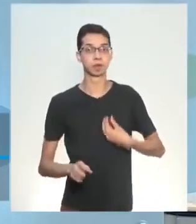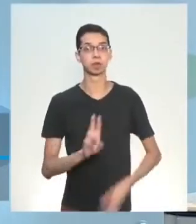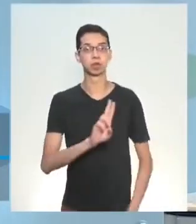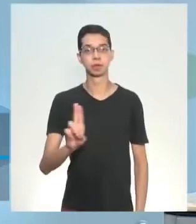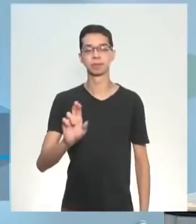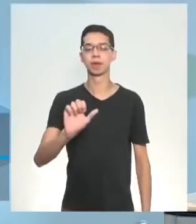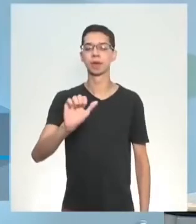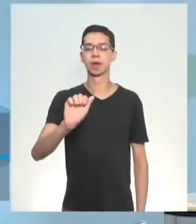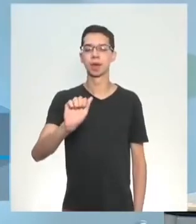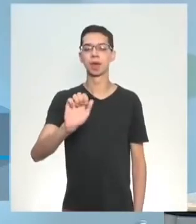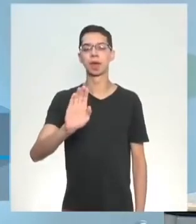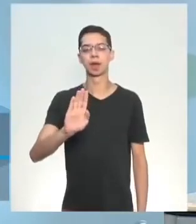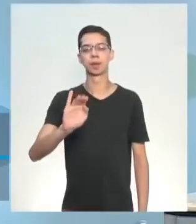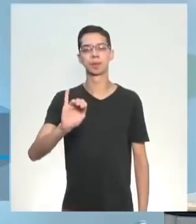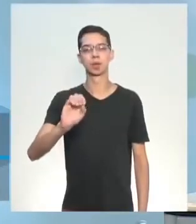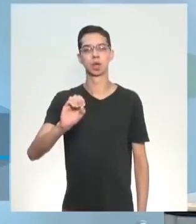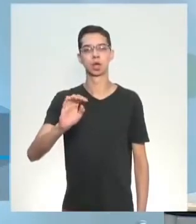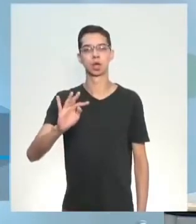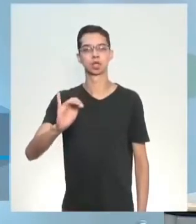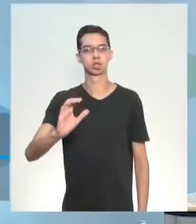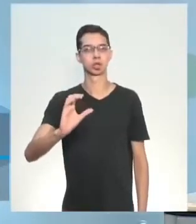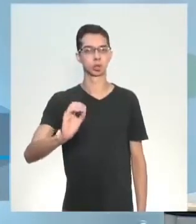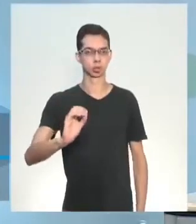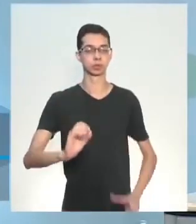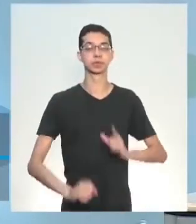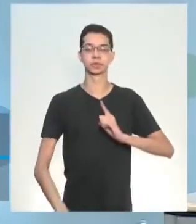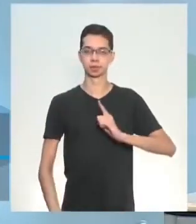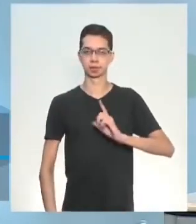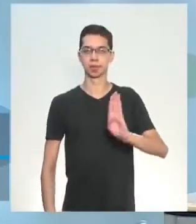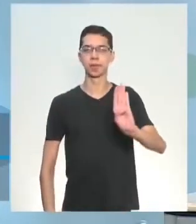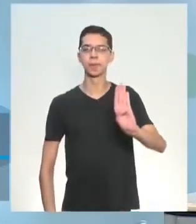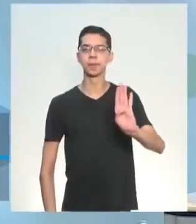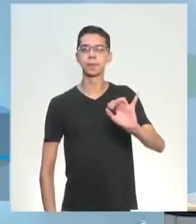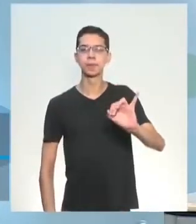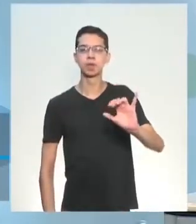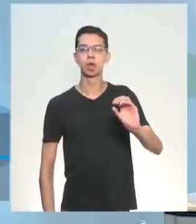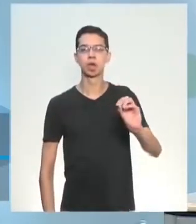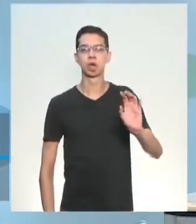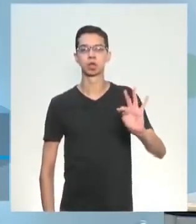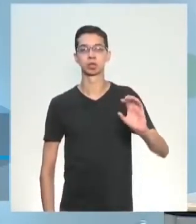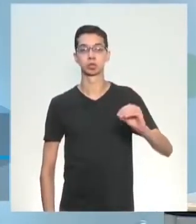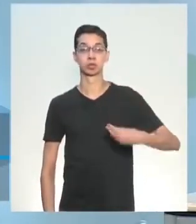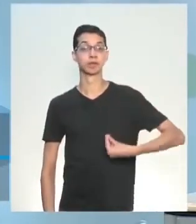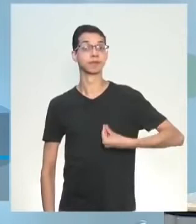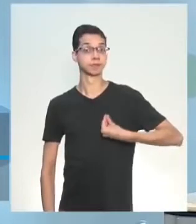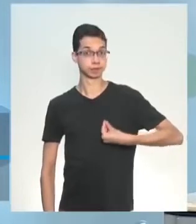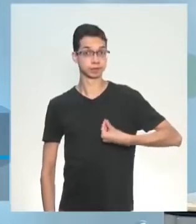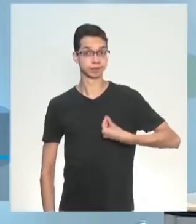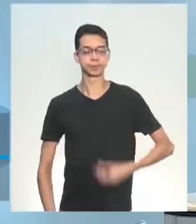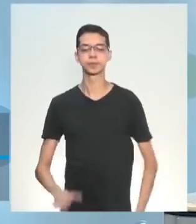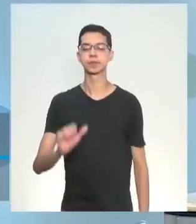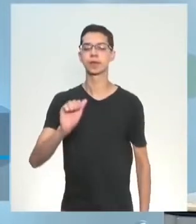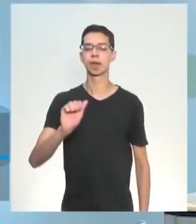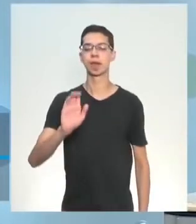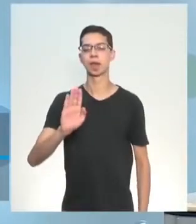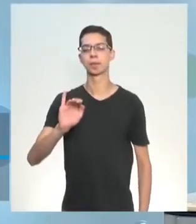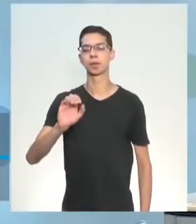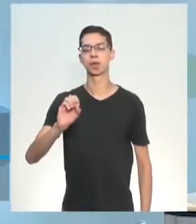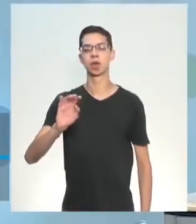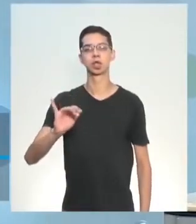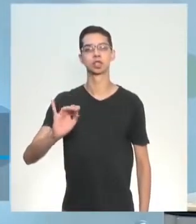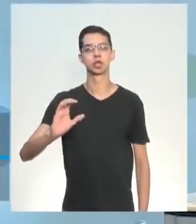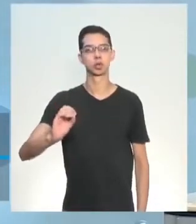vou ter ali os fatores bióticos e os fatores abióticos. Então sempre que eu tenho essa